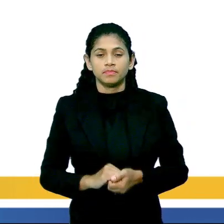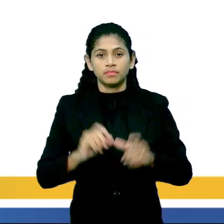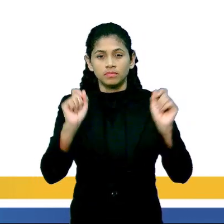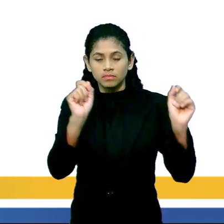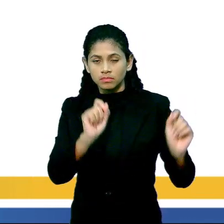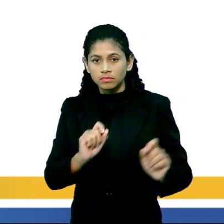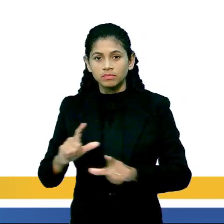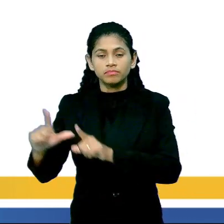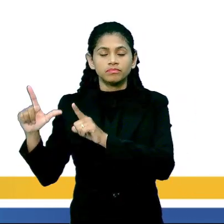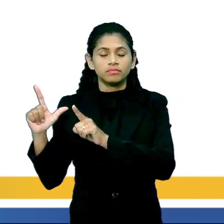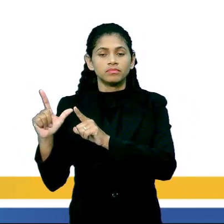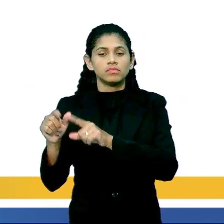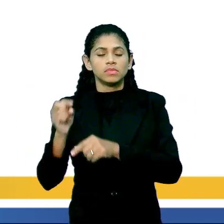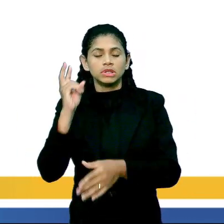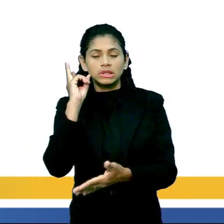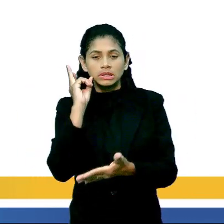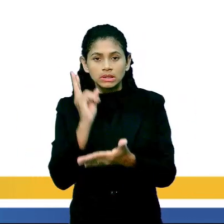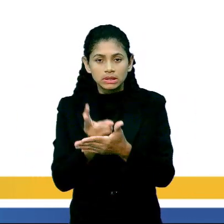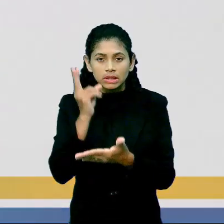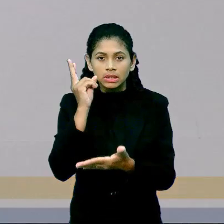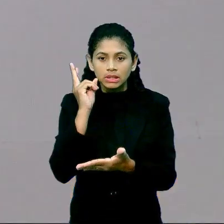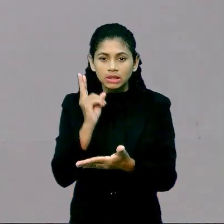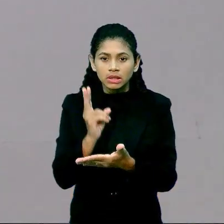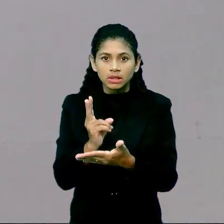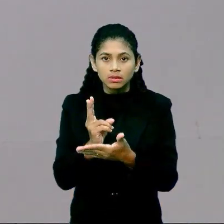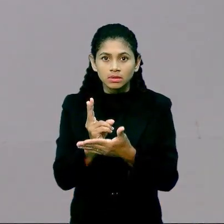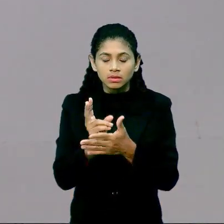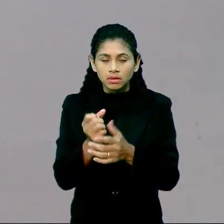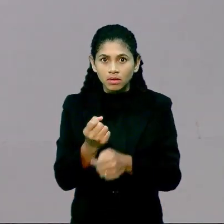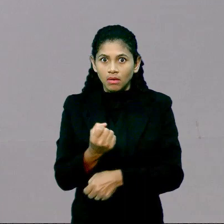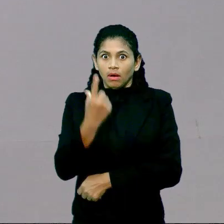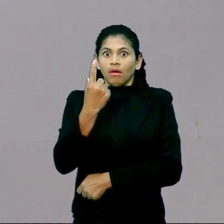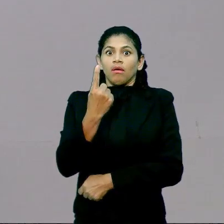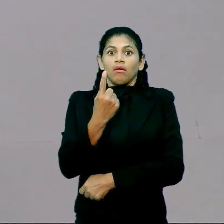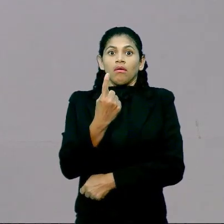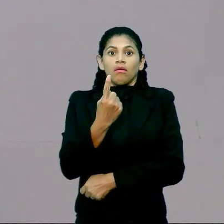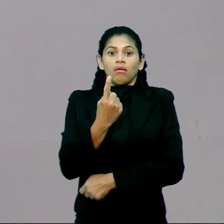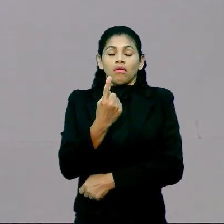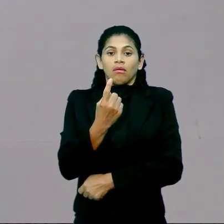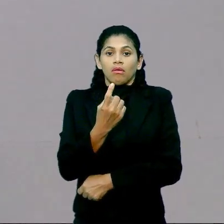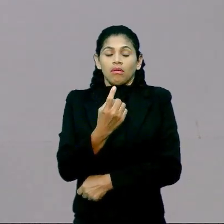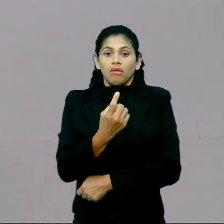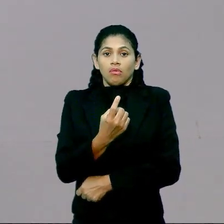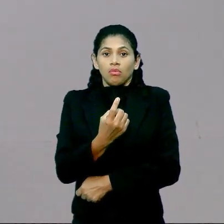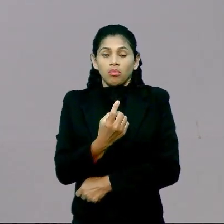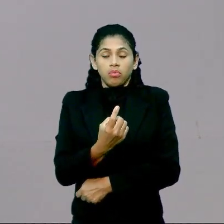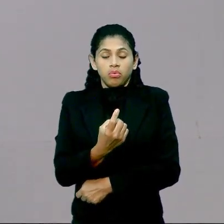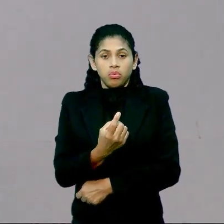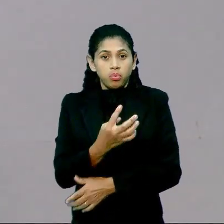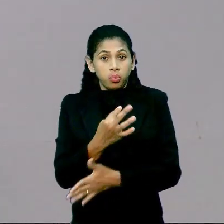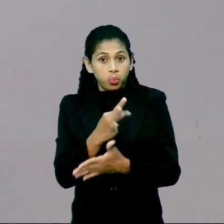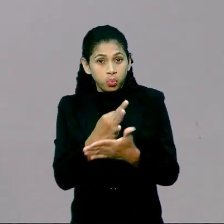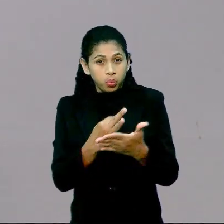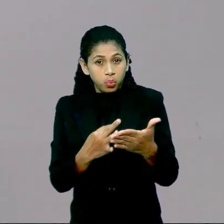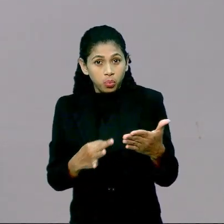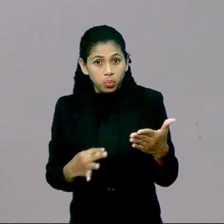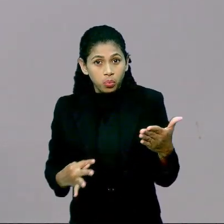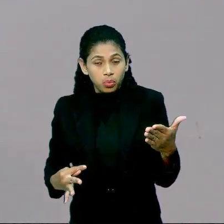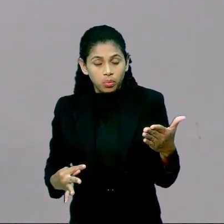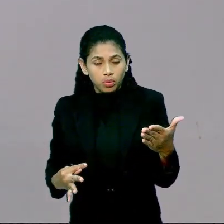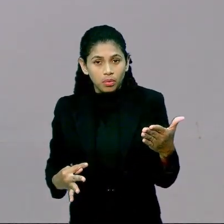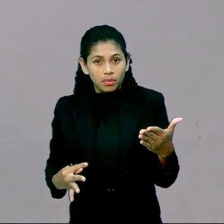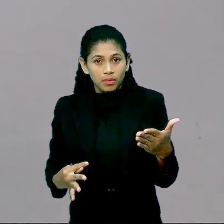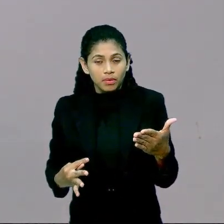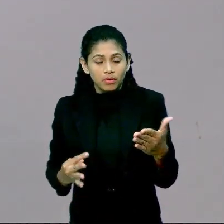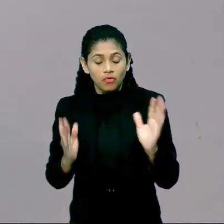Você sempre vai olhar, vai se assustar, mas vai, ó, mentalizar o poder interior.